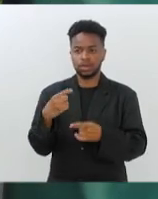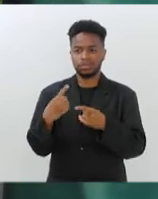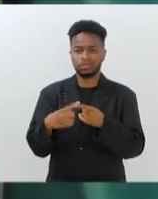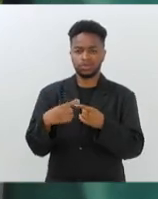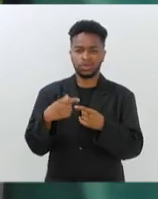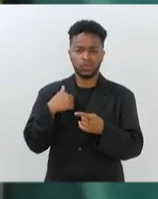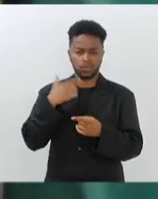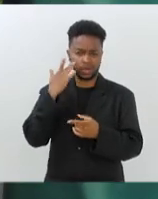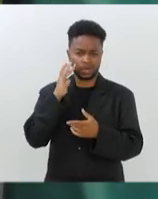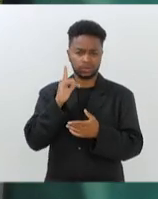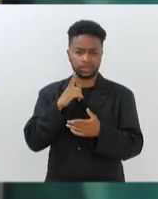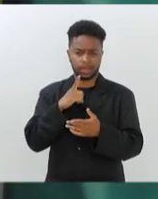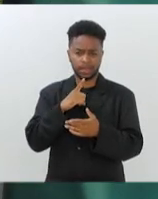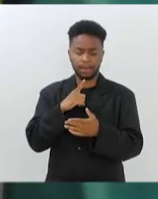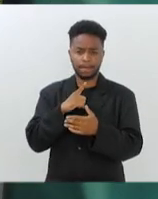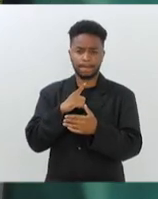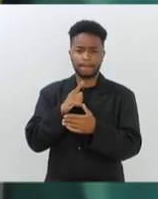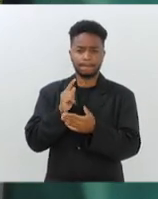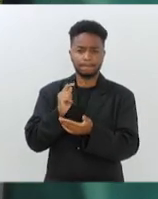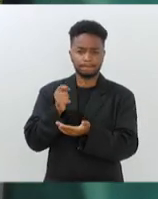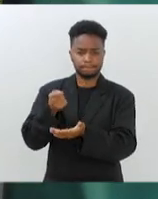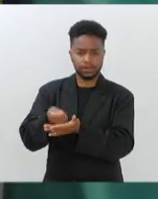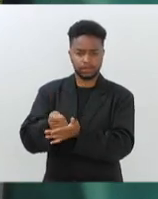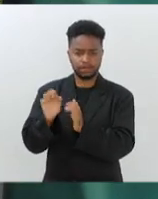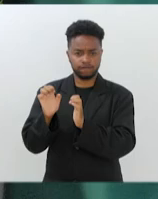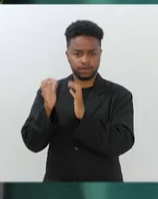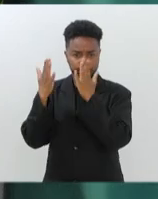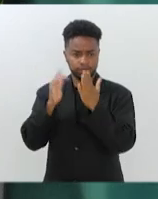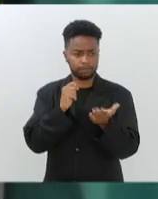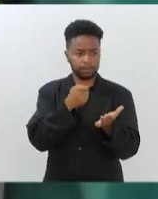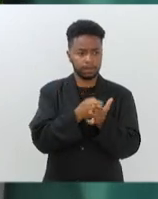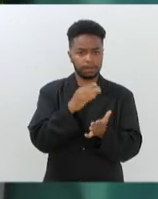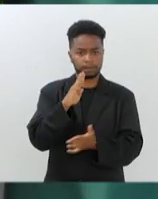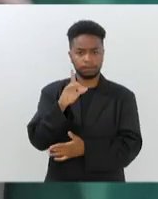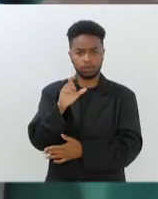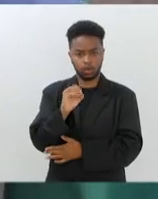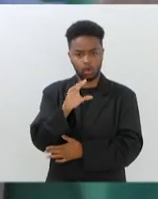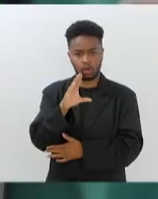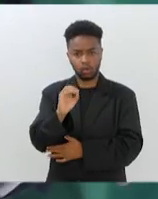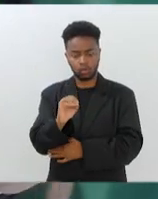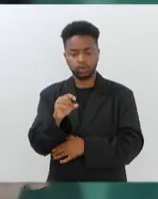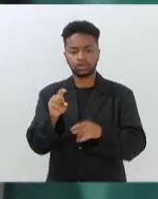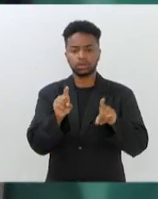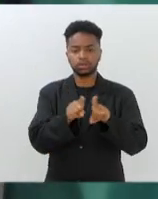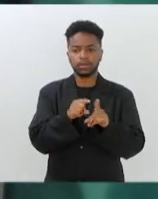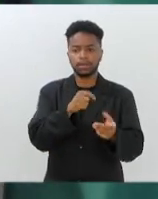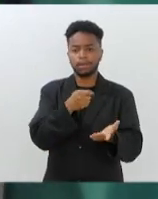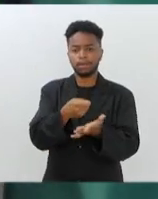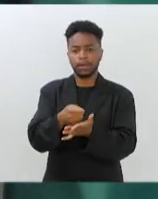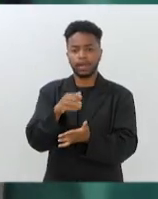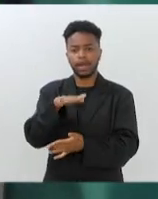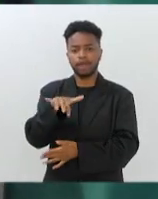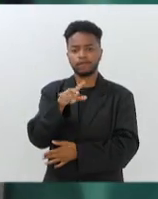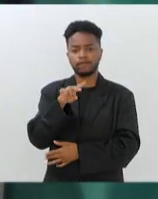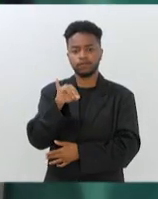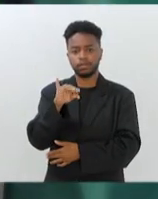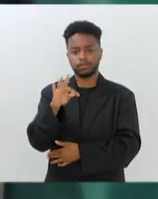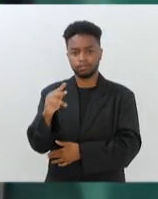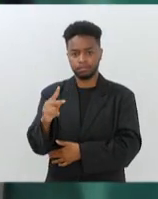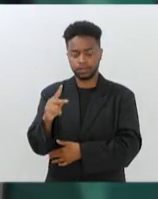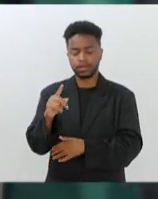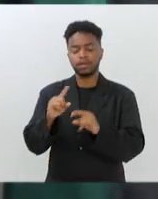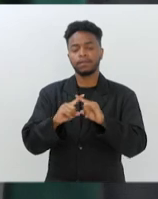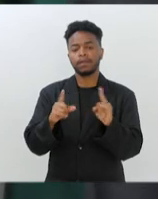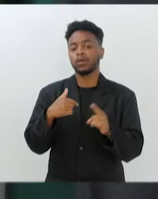patrocínio para festa patrocínio para bloco patrocínio para camarote G eu queria saber também queria que a senhora